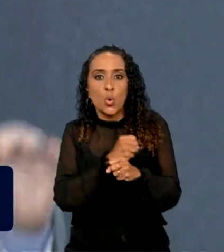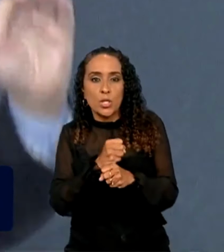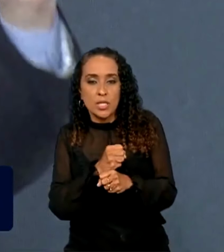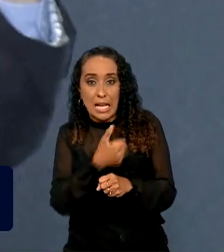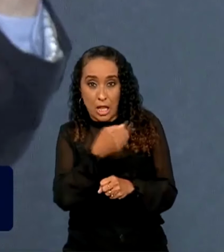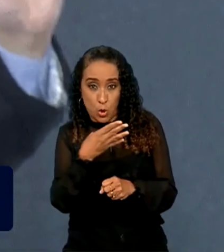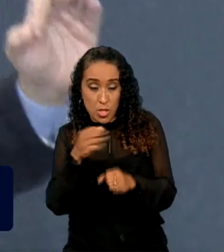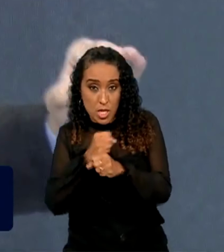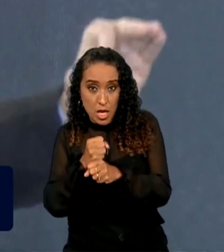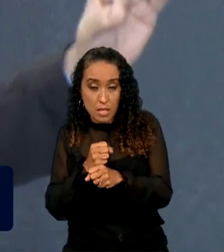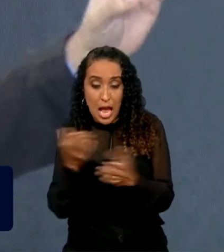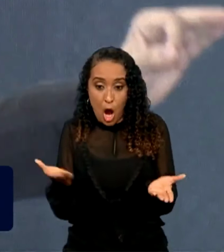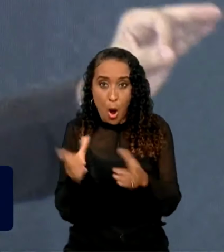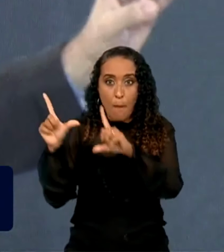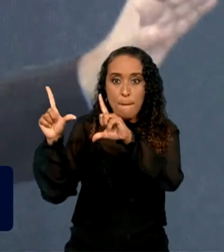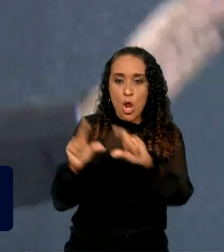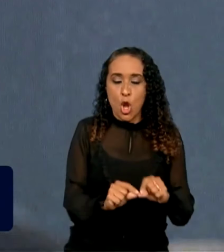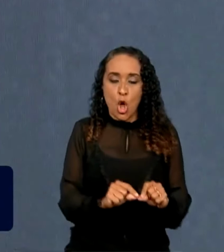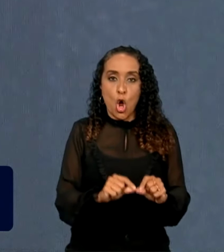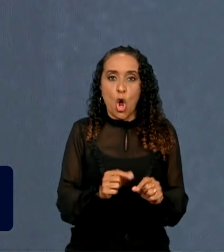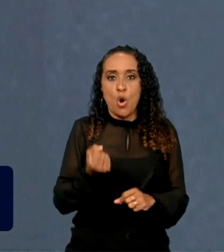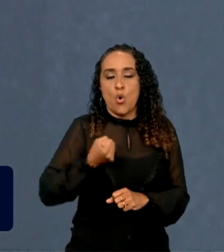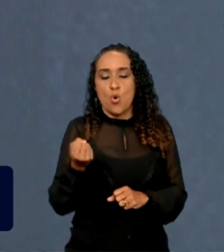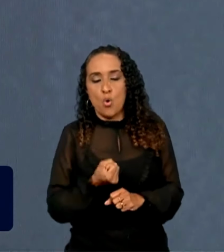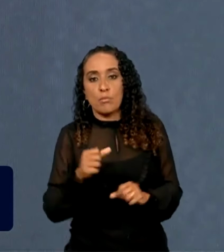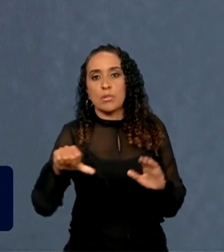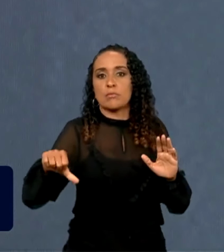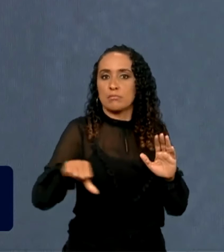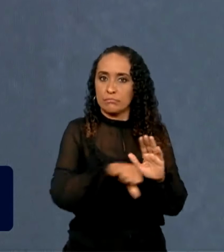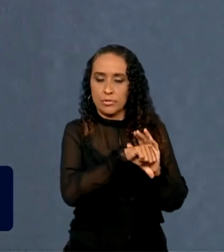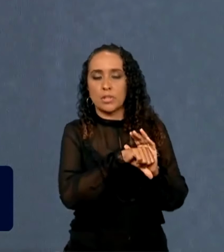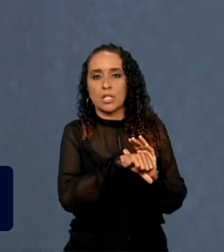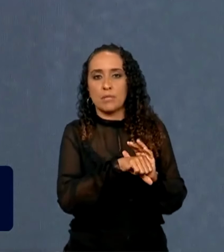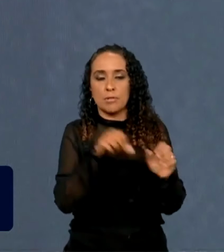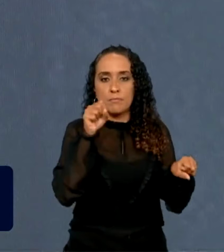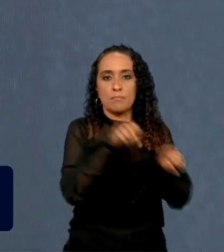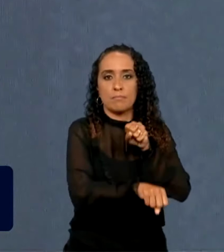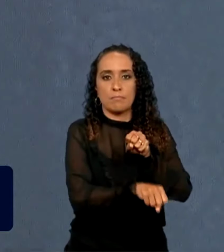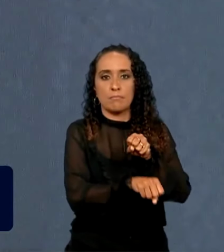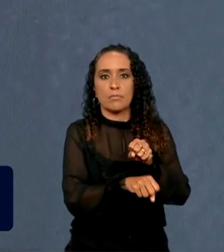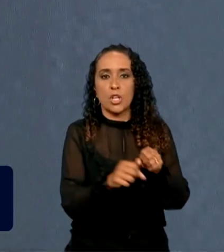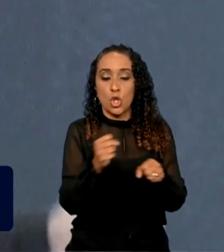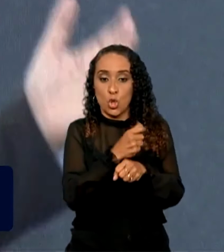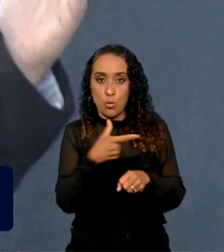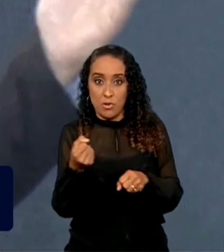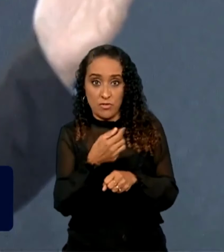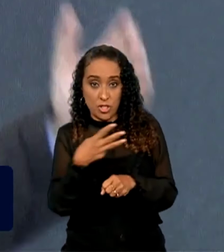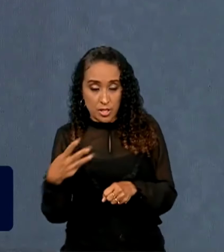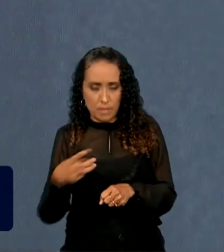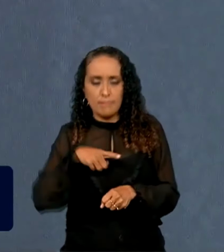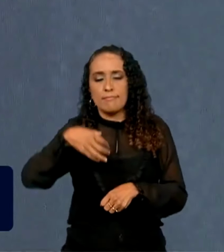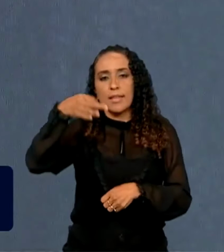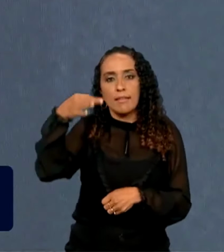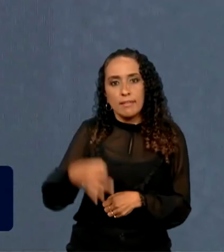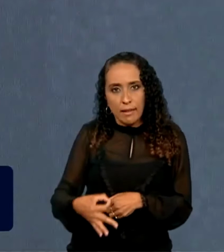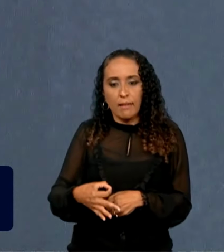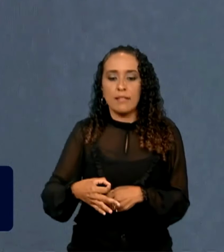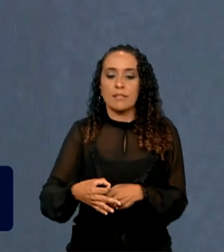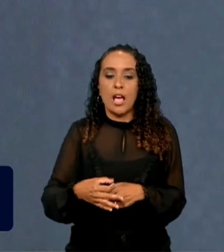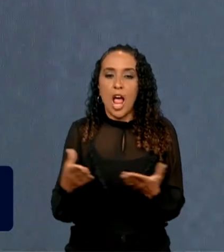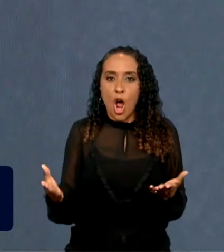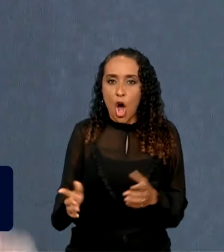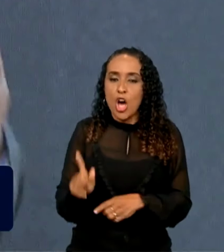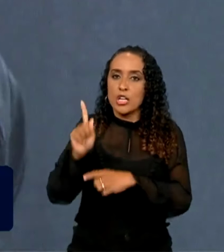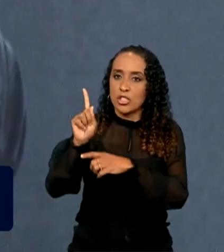nós temos o menor número de crimes violentos letais intencionais em 2023. Tenho certeza que com a gestão